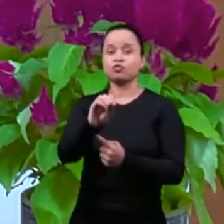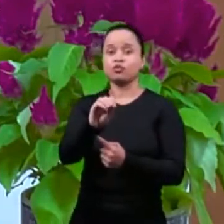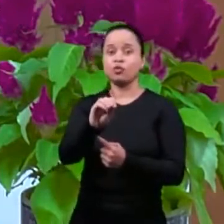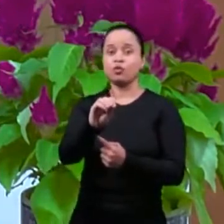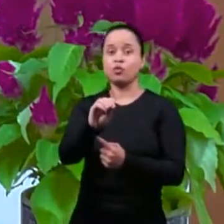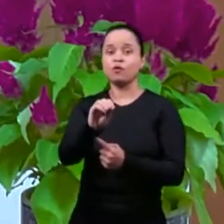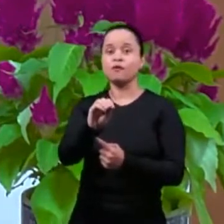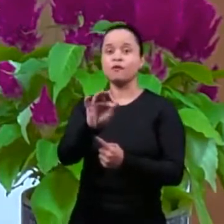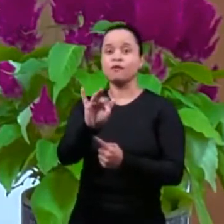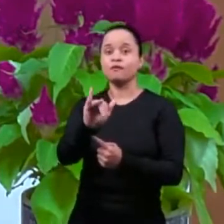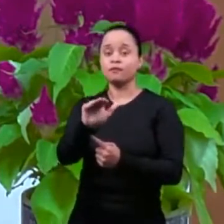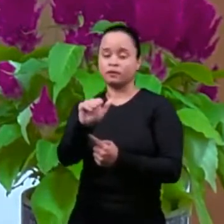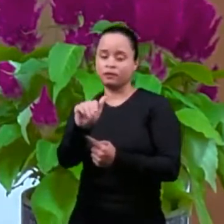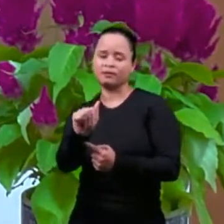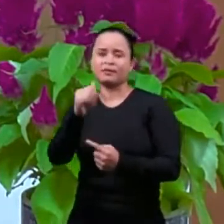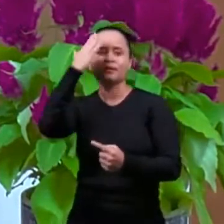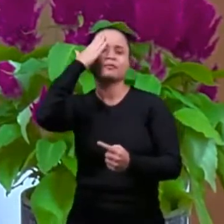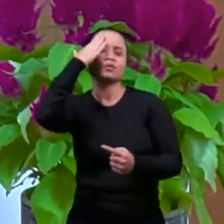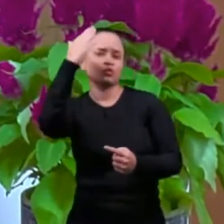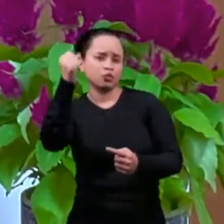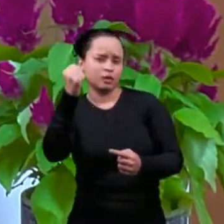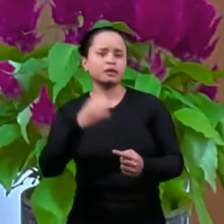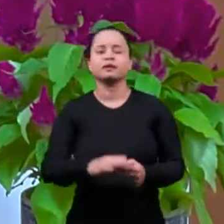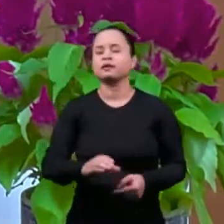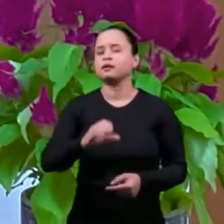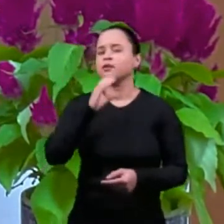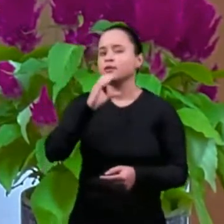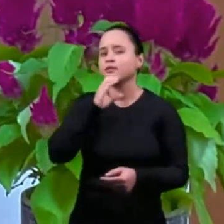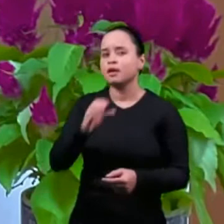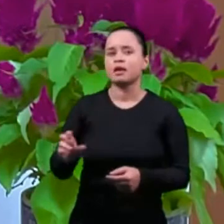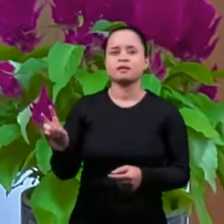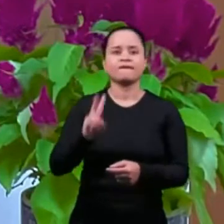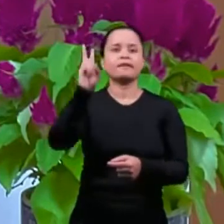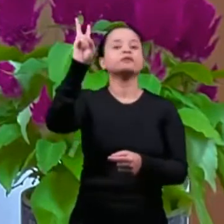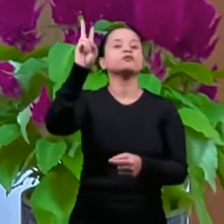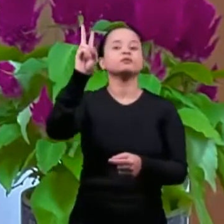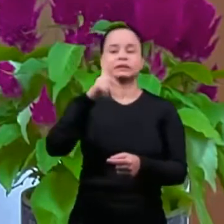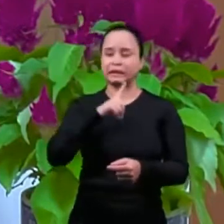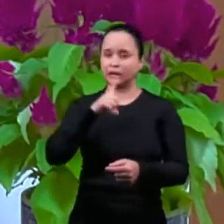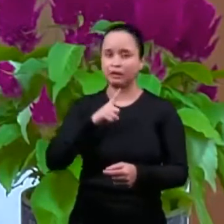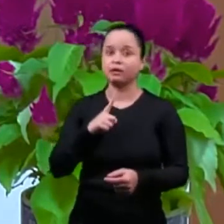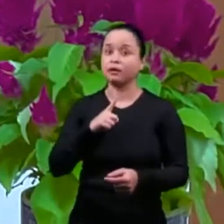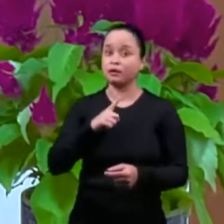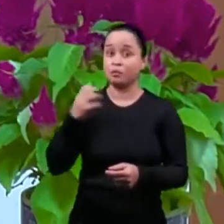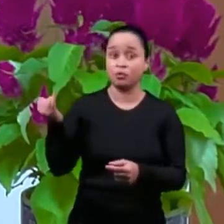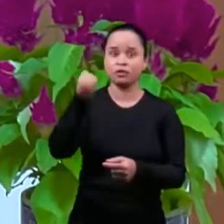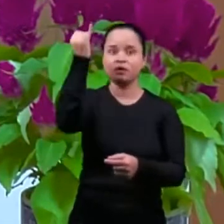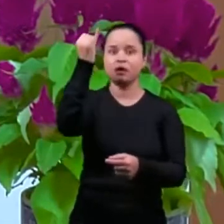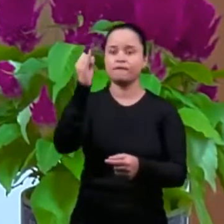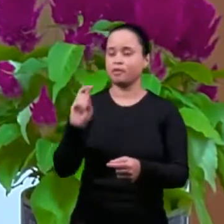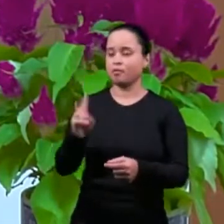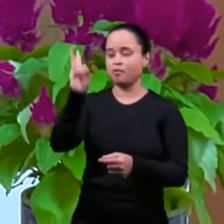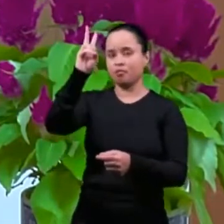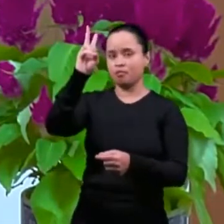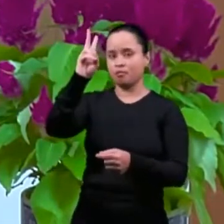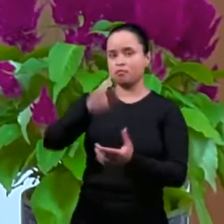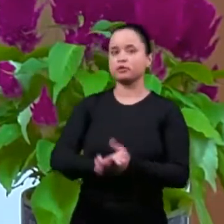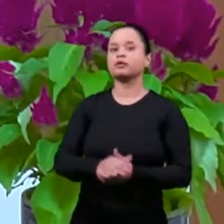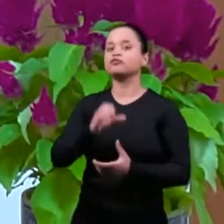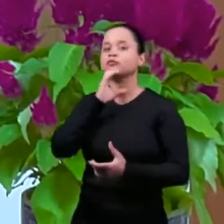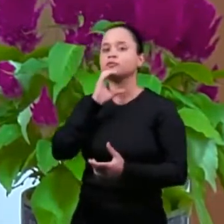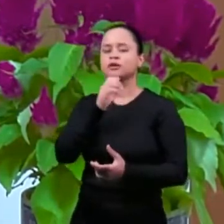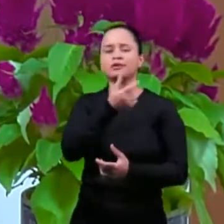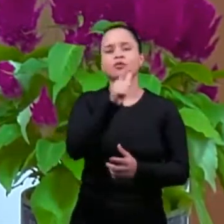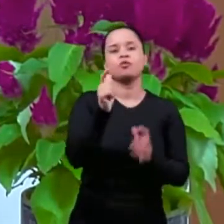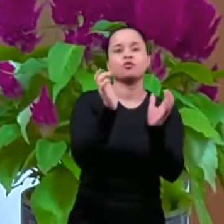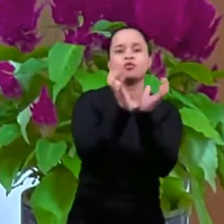é conhecimento. Então, eles davam muito valor ao conhecimento. E ali estavam também outros grupos